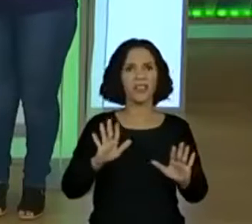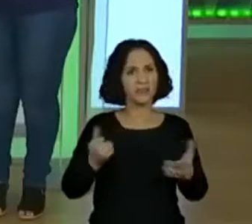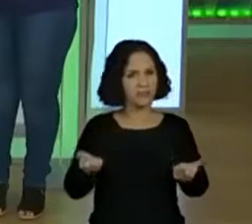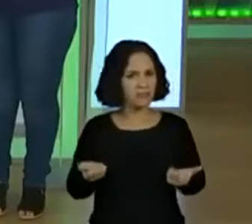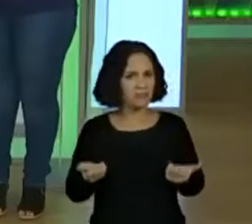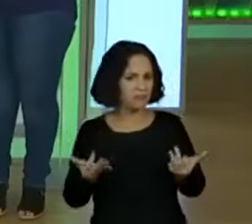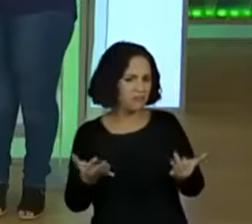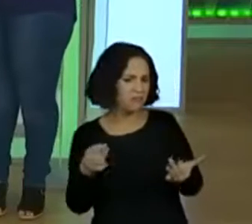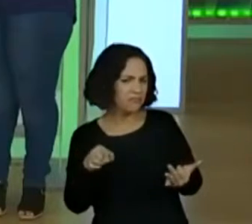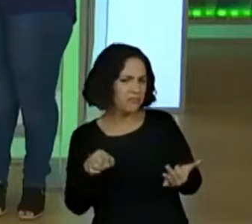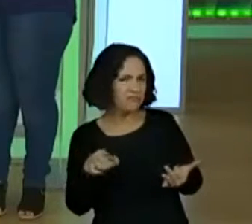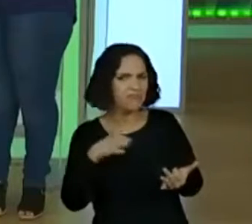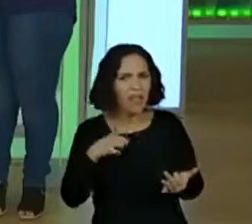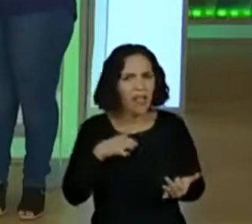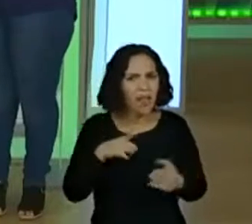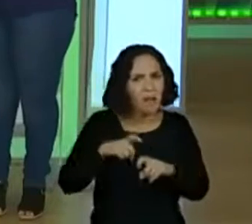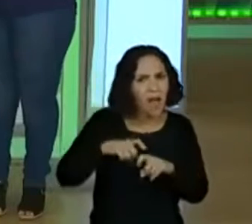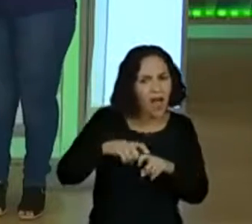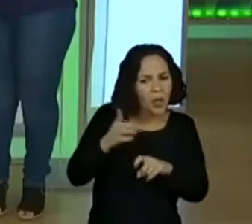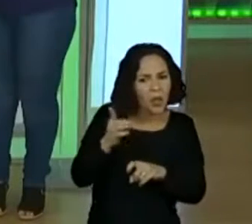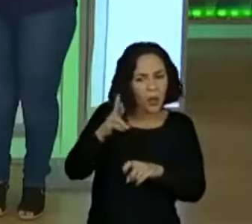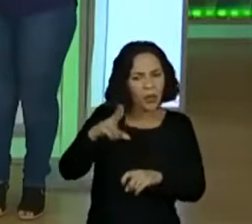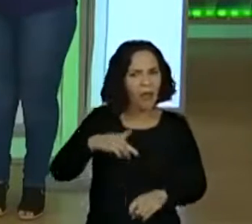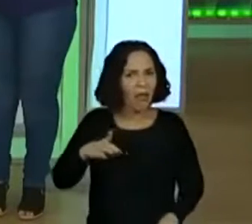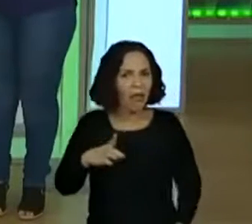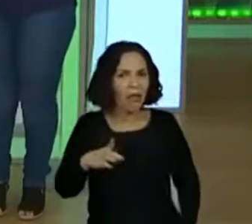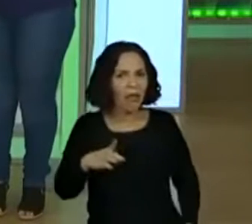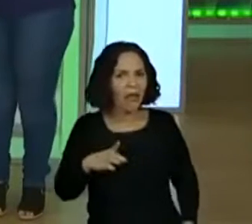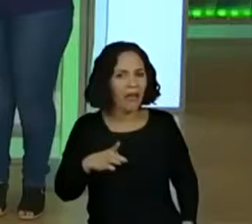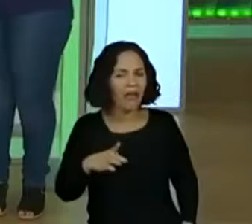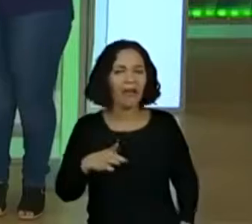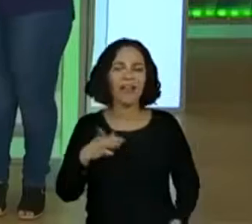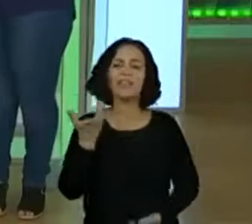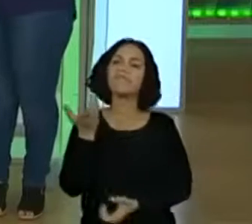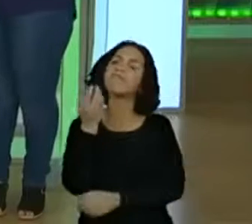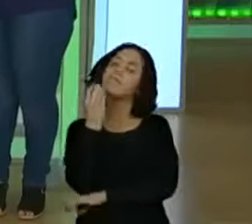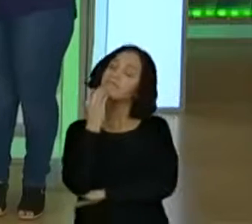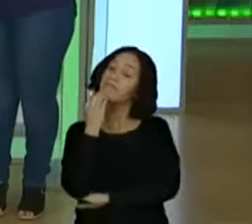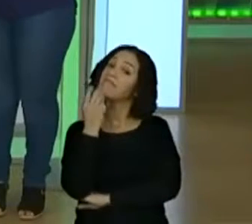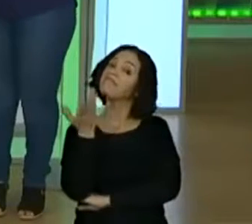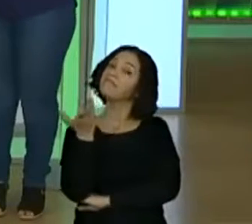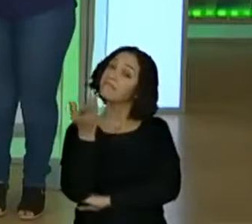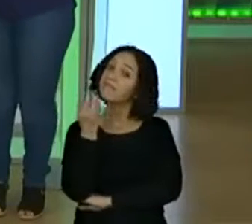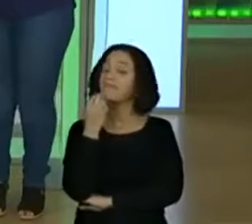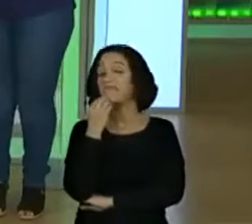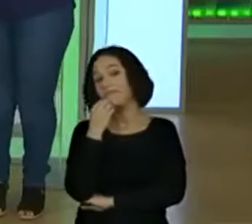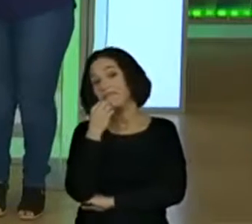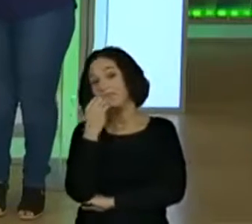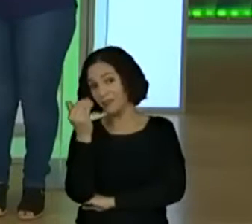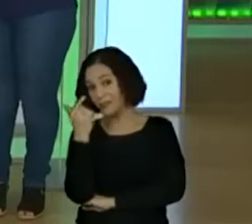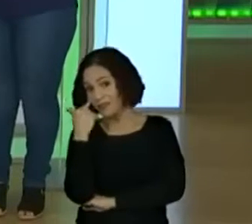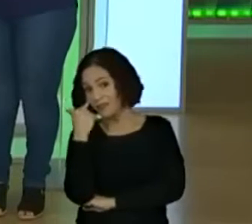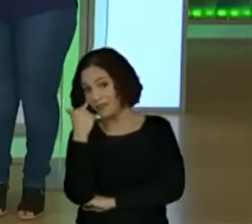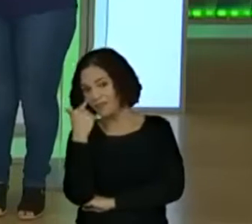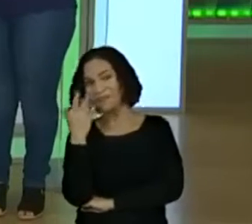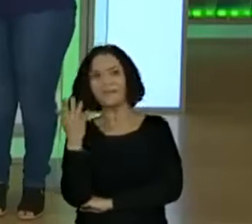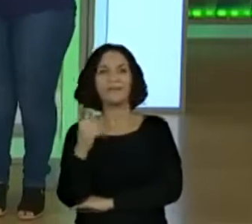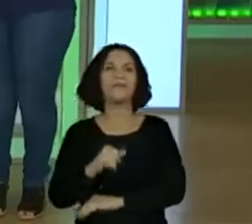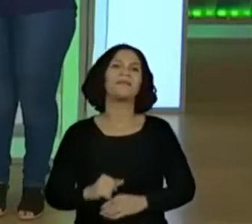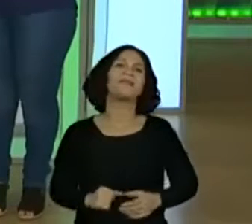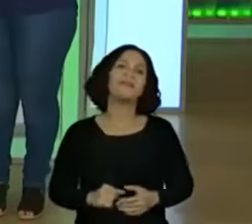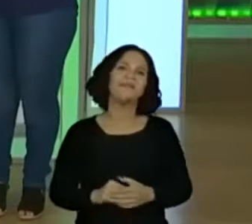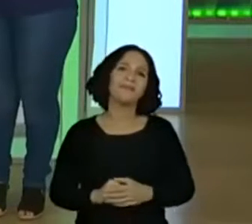consulta médica, lá no jardim deve ter o doutor lá. Deve ter um doutor que cuida lá dos bichinhos do jardim. Sim. Será que ela foi ao médico? Então vamos lá.